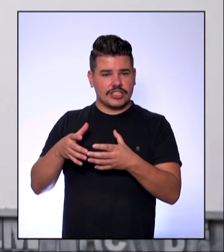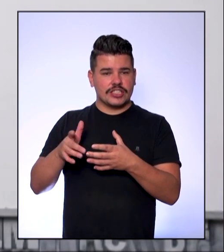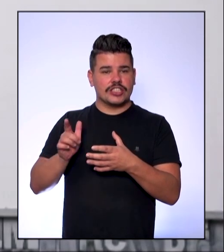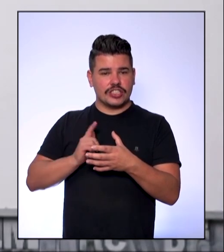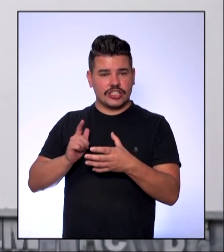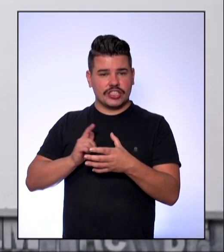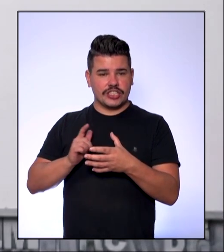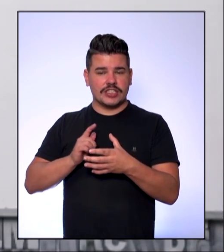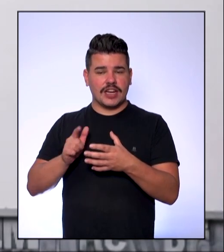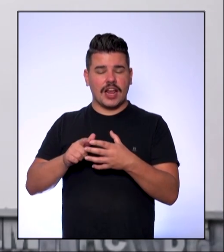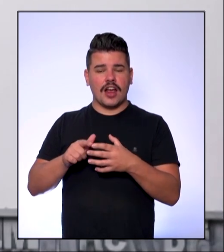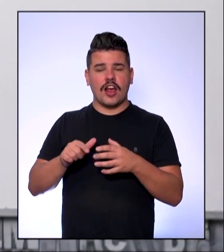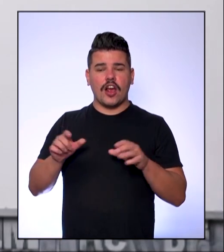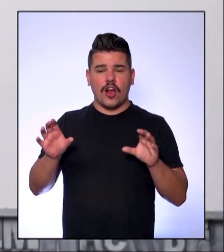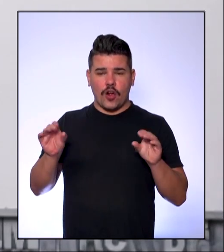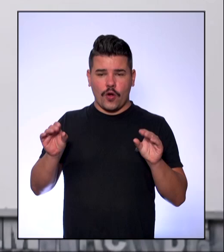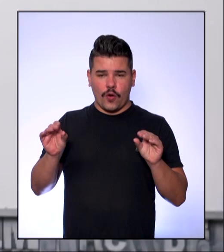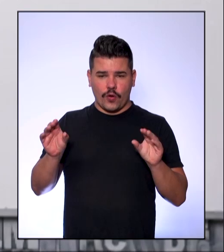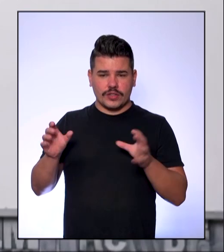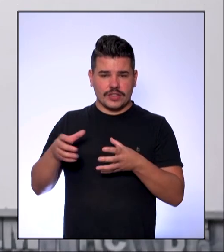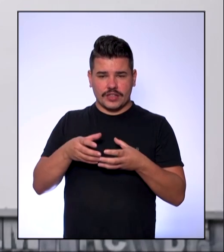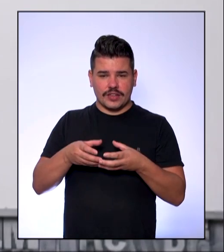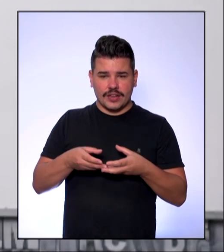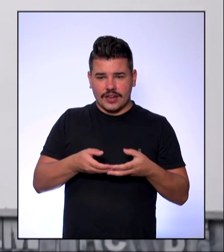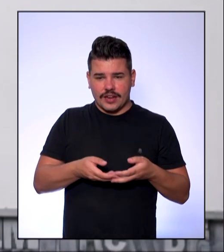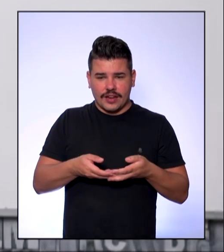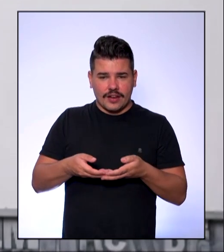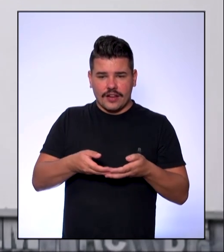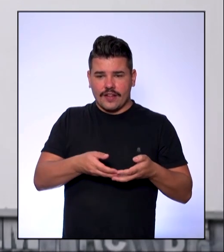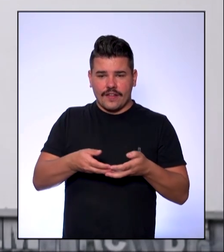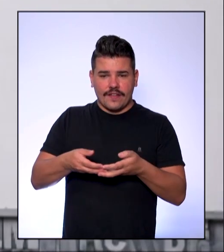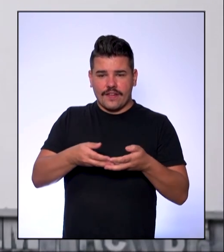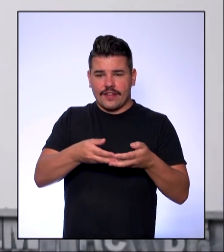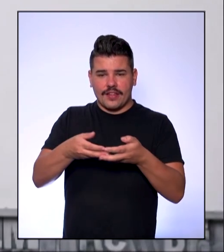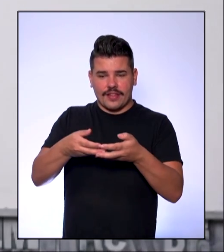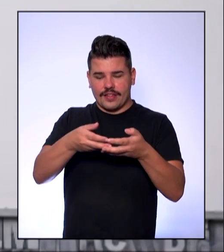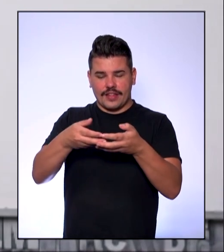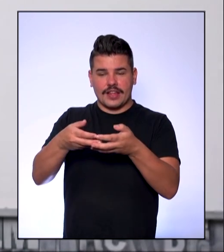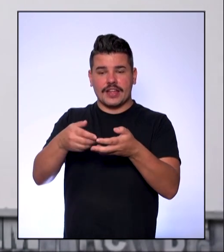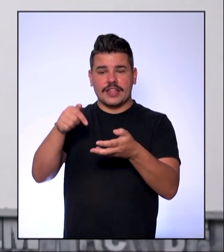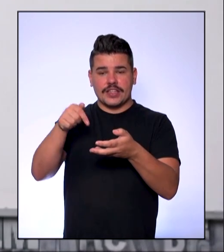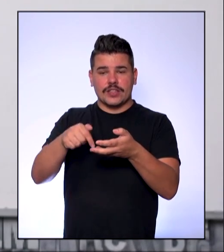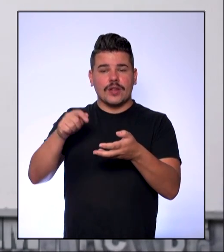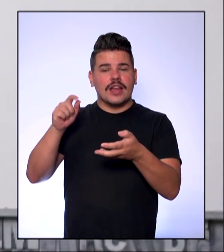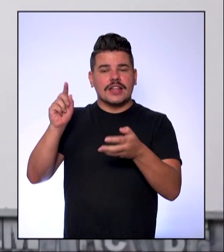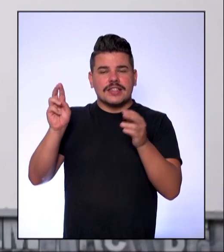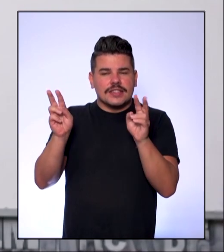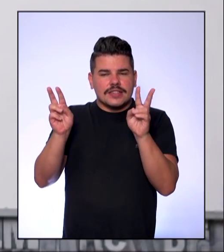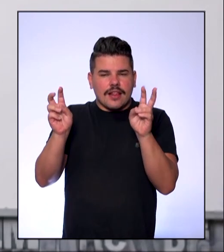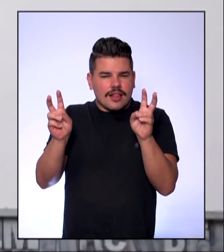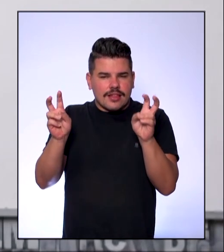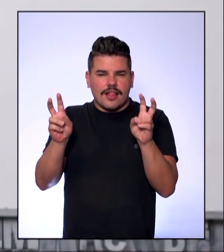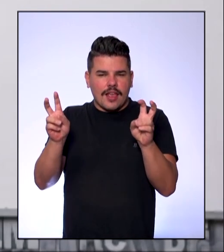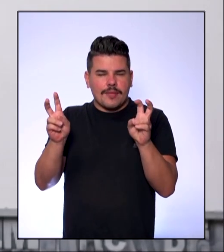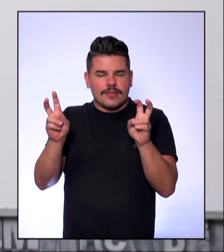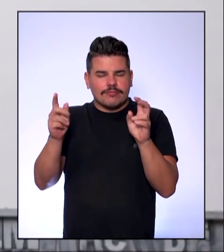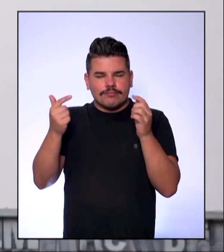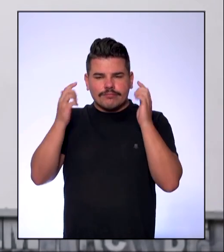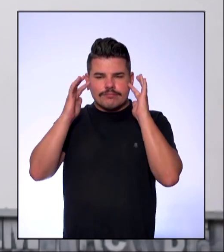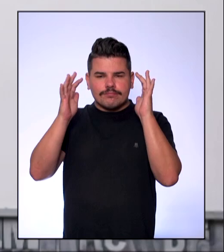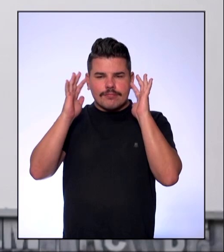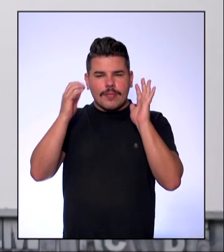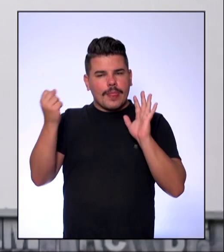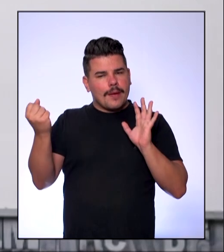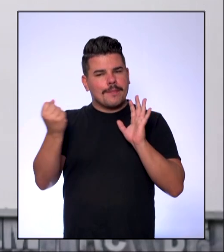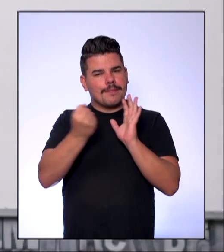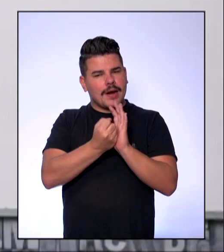as cascas de ostras, para subir os sambaquieiros, e era uma simbologia local, tá? Eu tenho, além dos